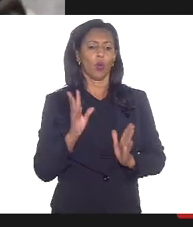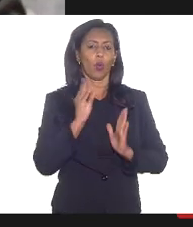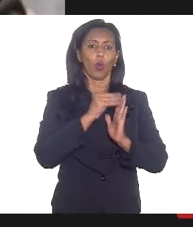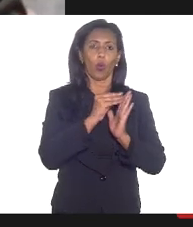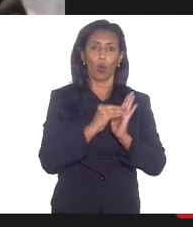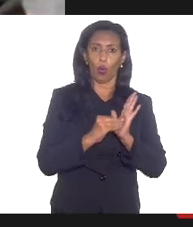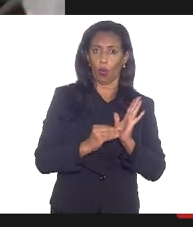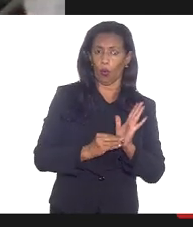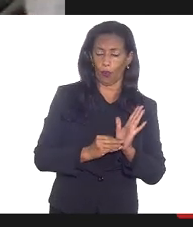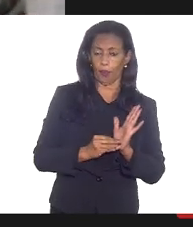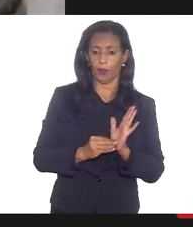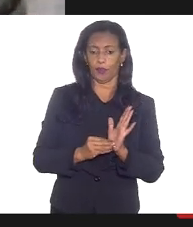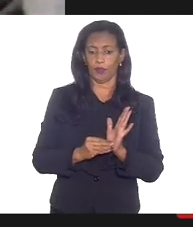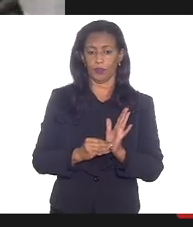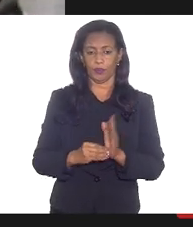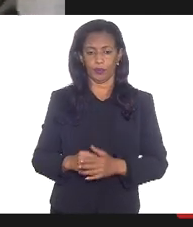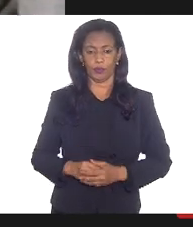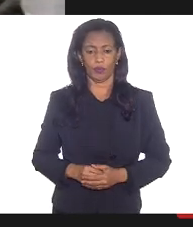colocamos